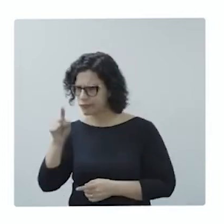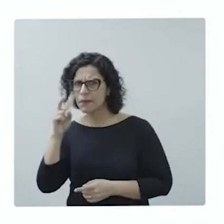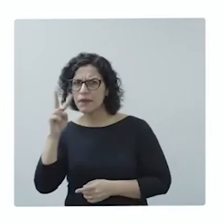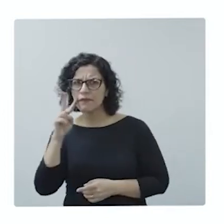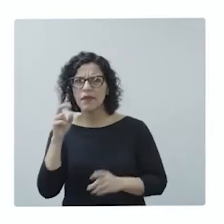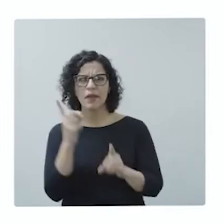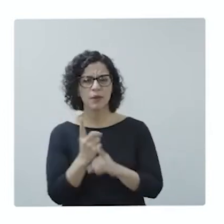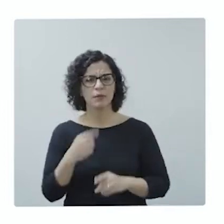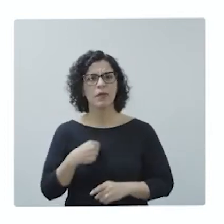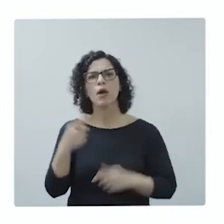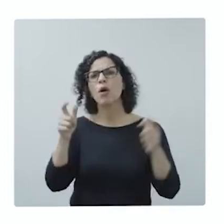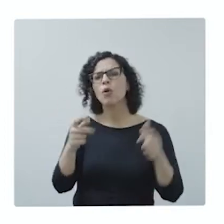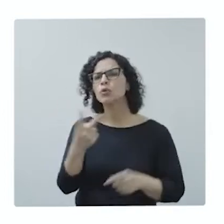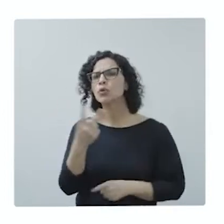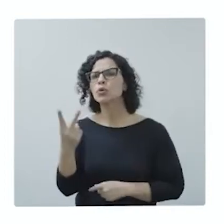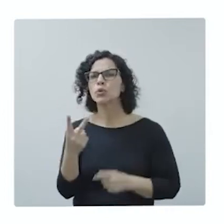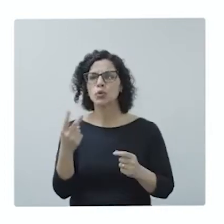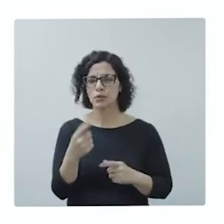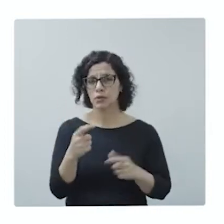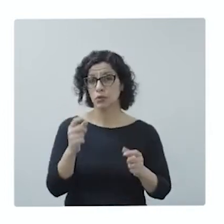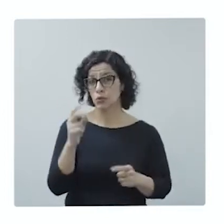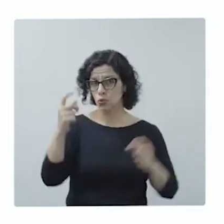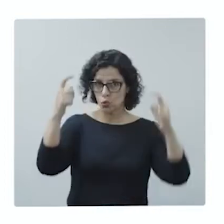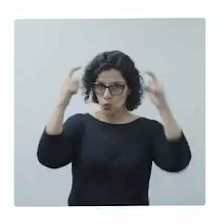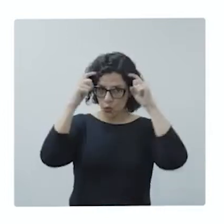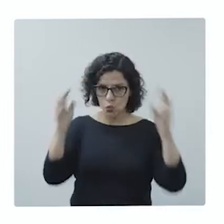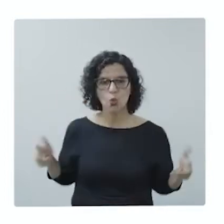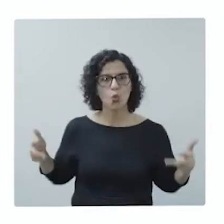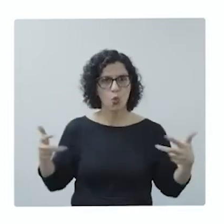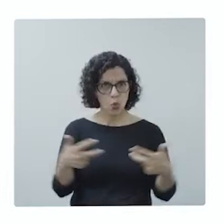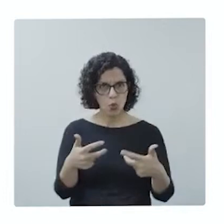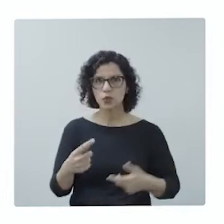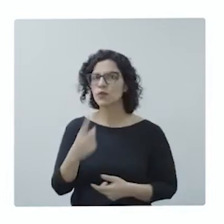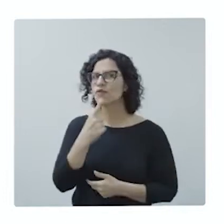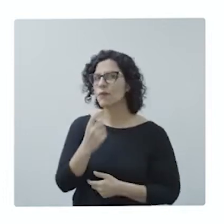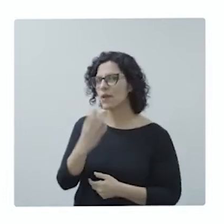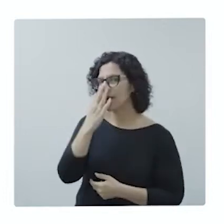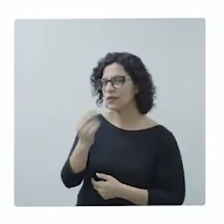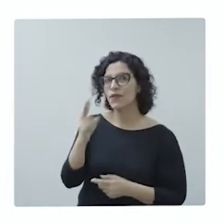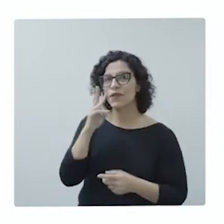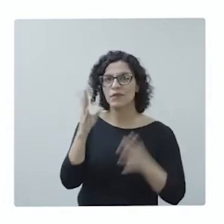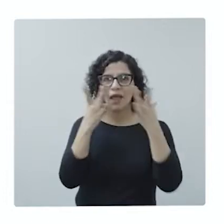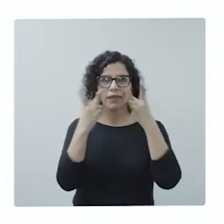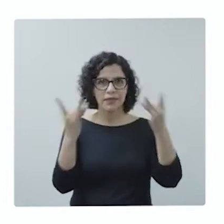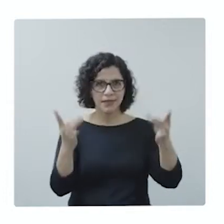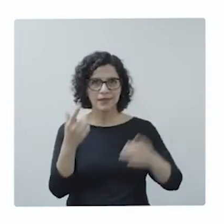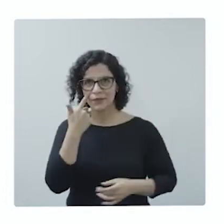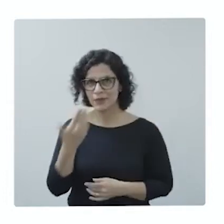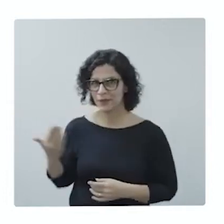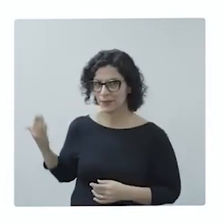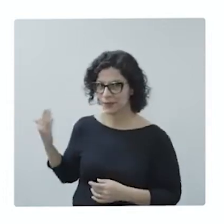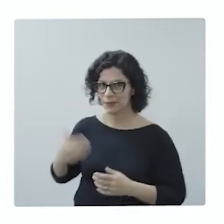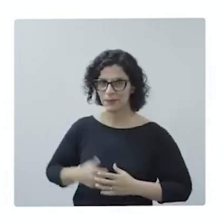observar e encontrar aonde está o urso e a raposa. Olhem lá, presta atenção.